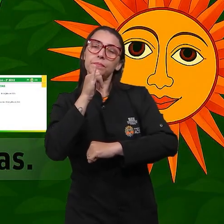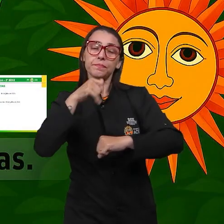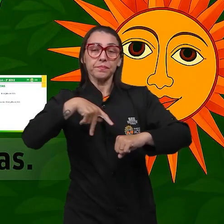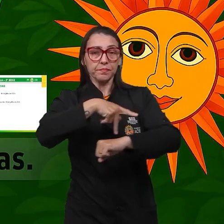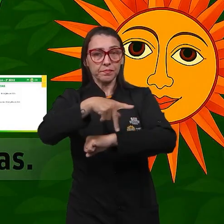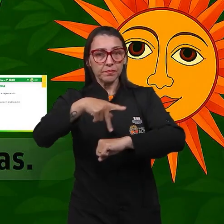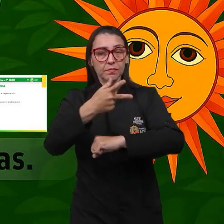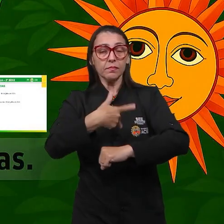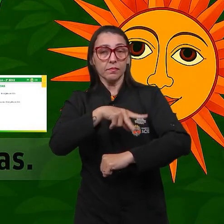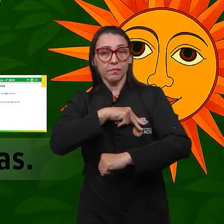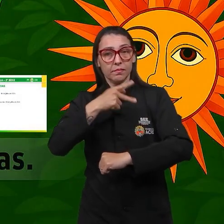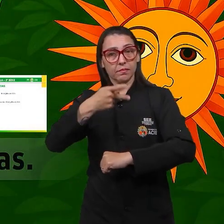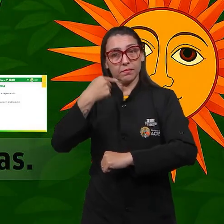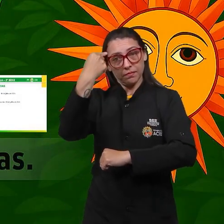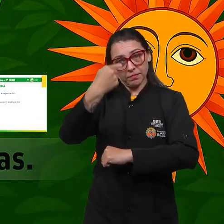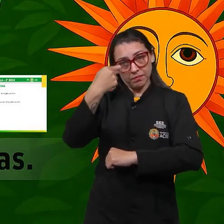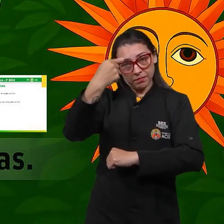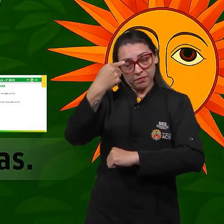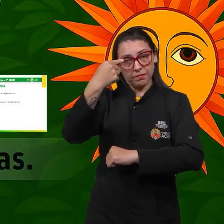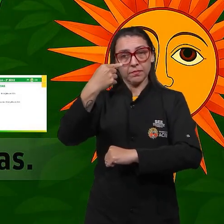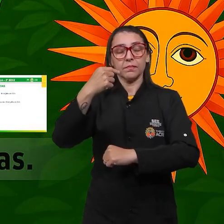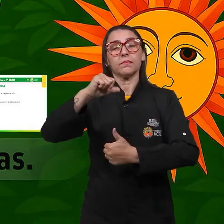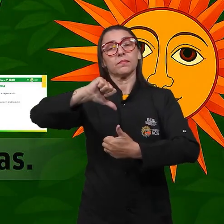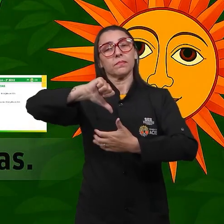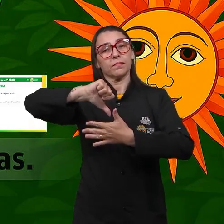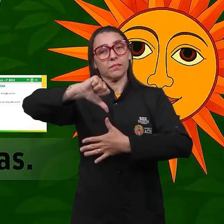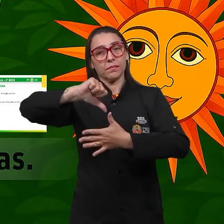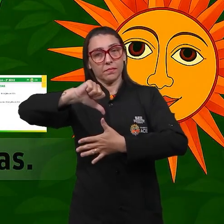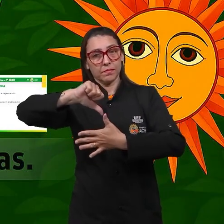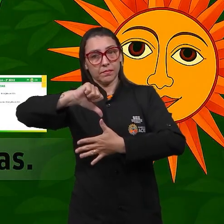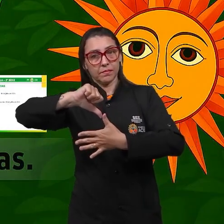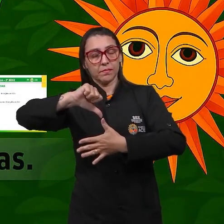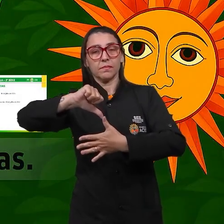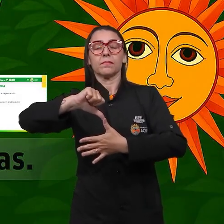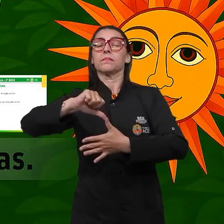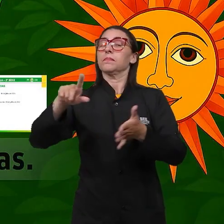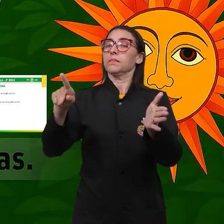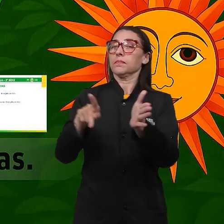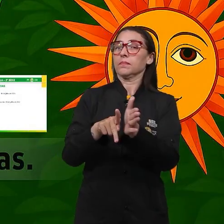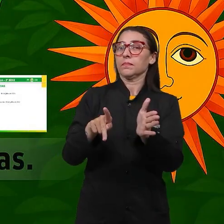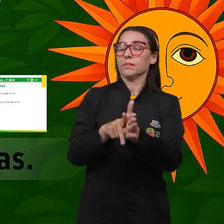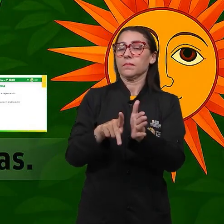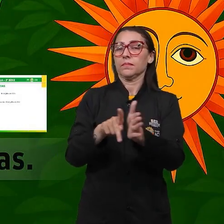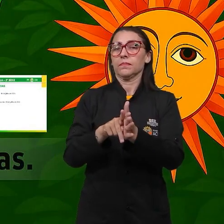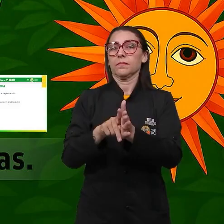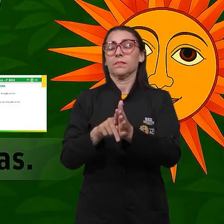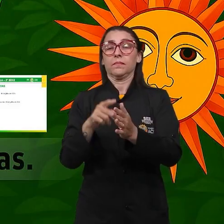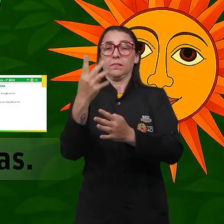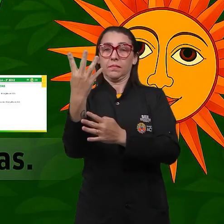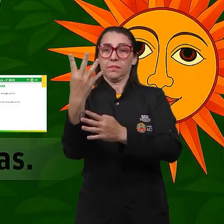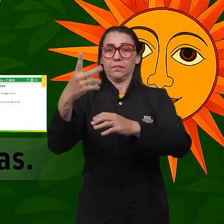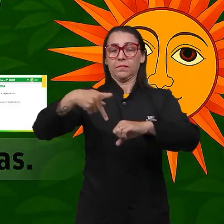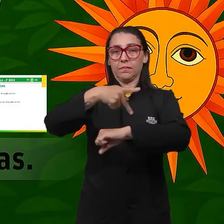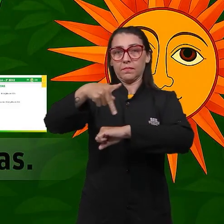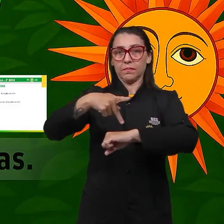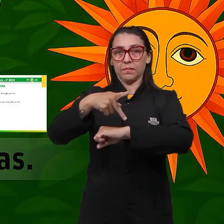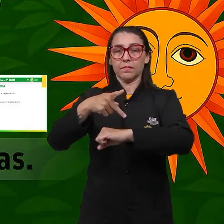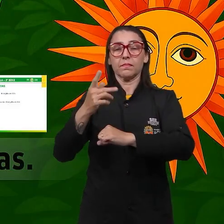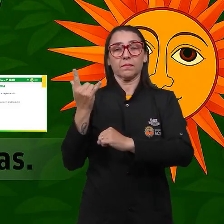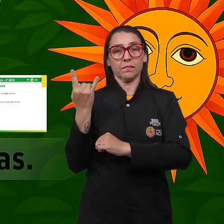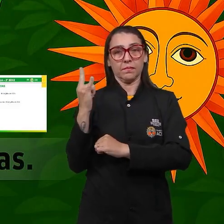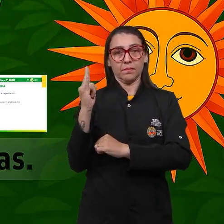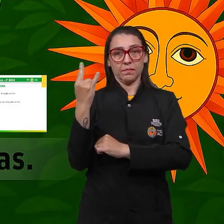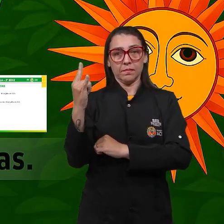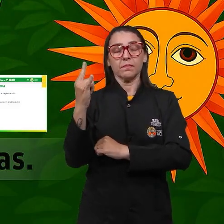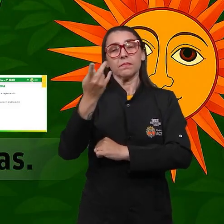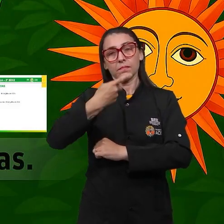países hispanohablantes aqui da América do Sul, a floresta amazônica, ela se faz presente em 4 países, que é a Bolívia,